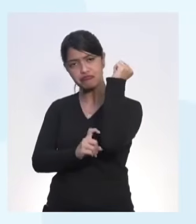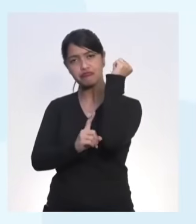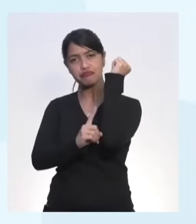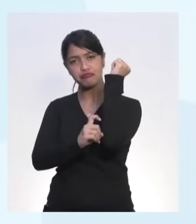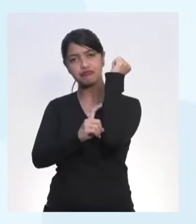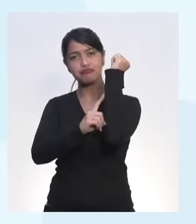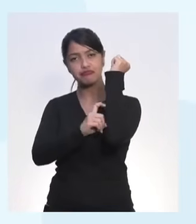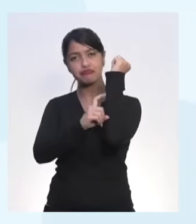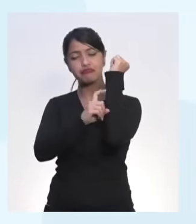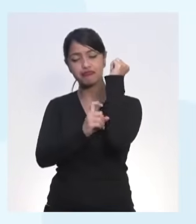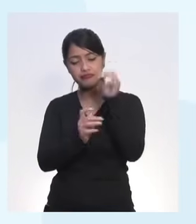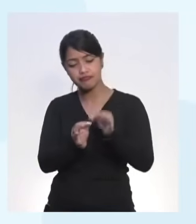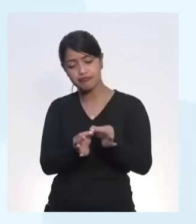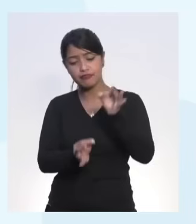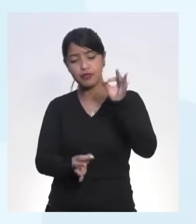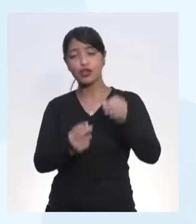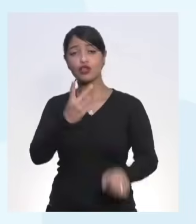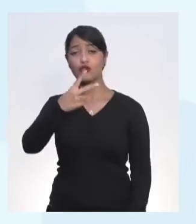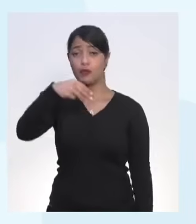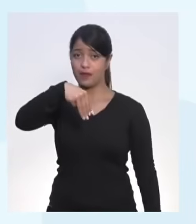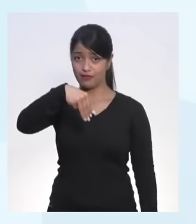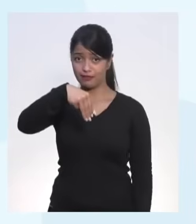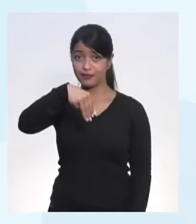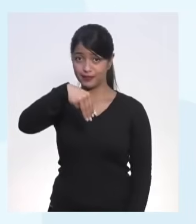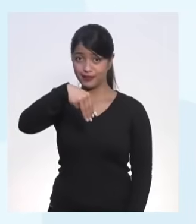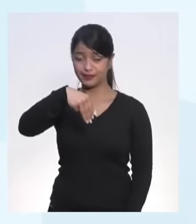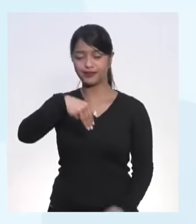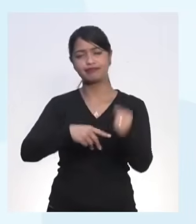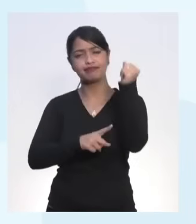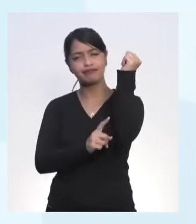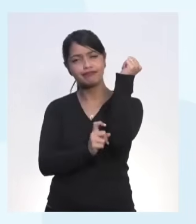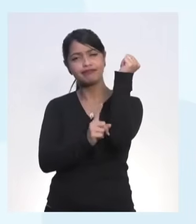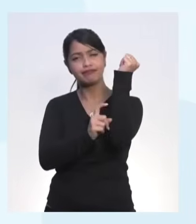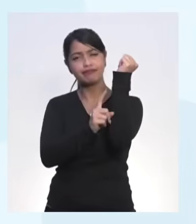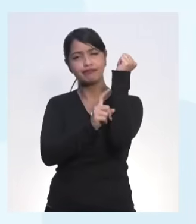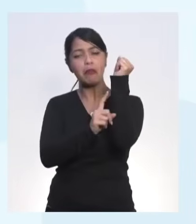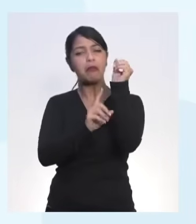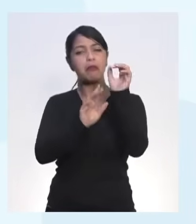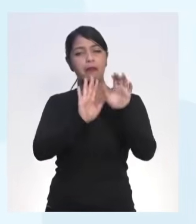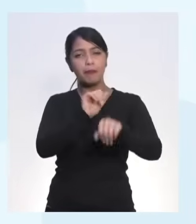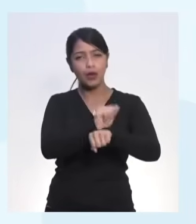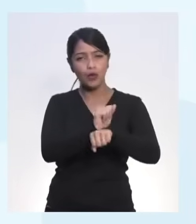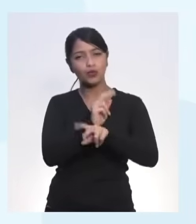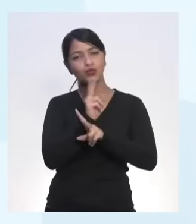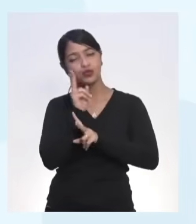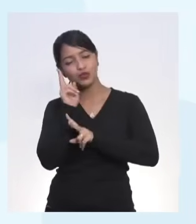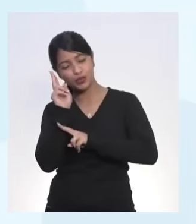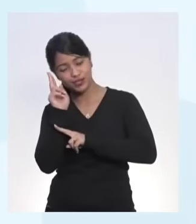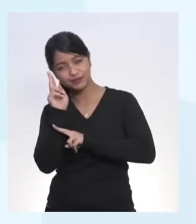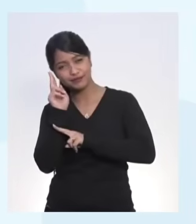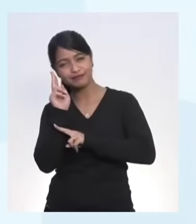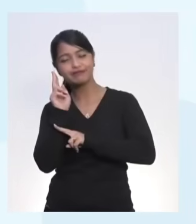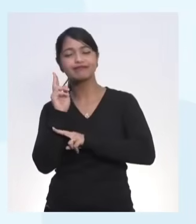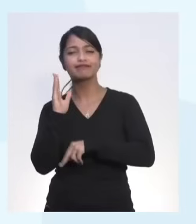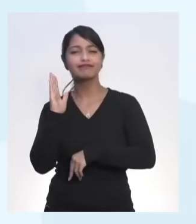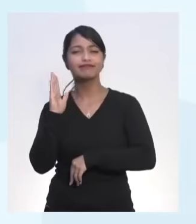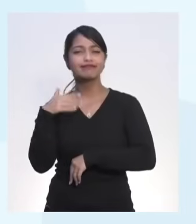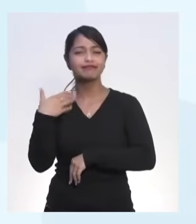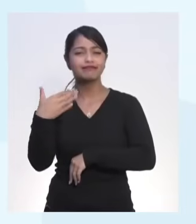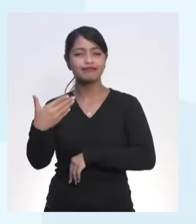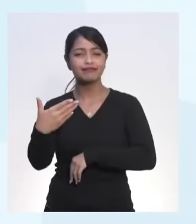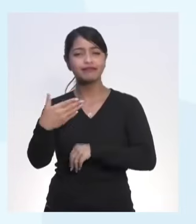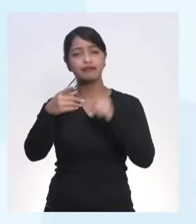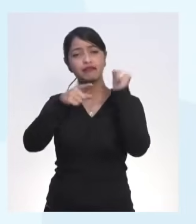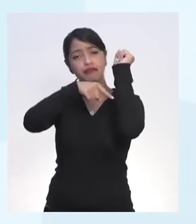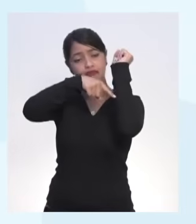sobe 2 metros. Aí ela dá aquela pescada, né? Ela dorme. Aí ela desce